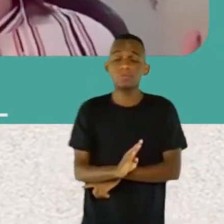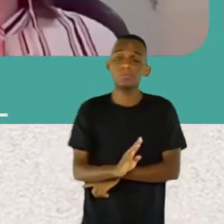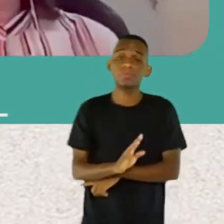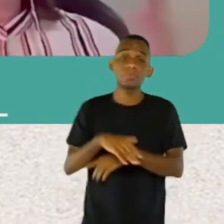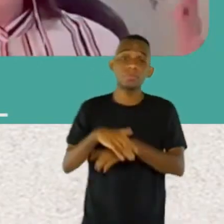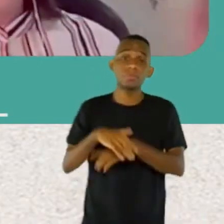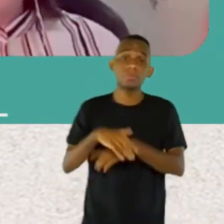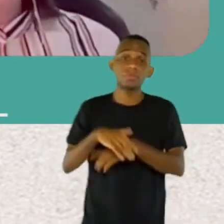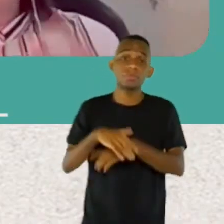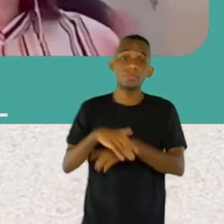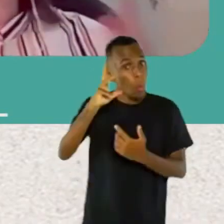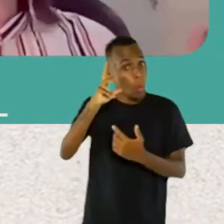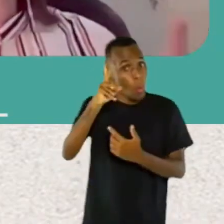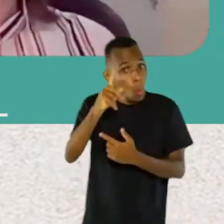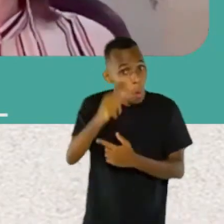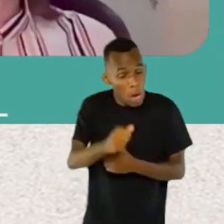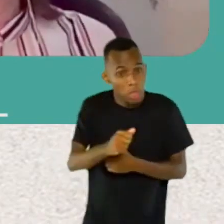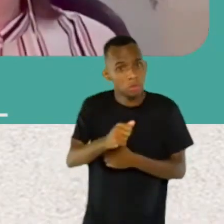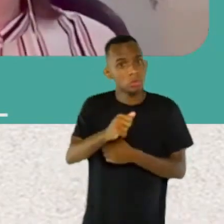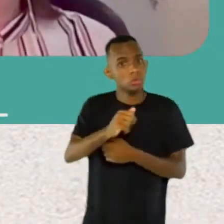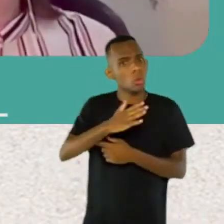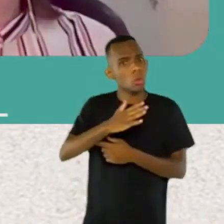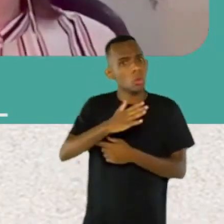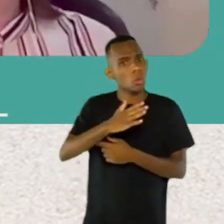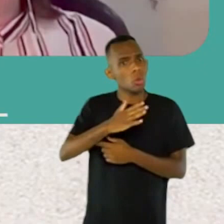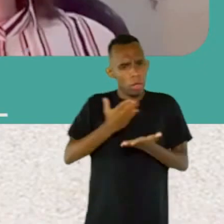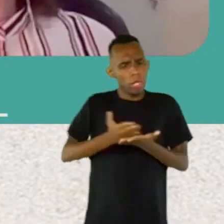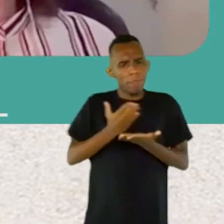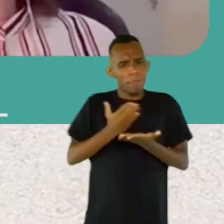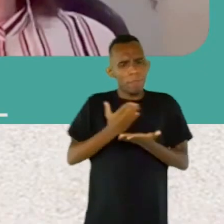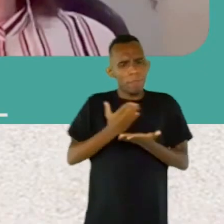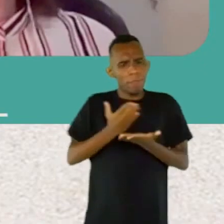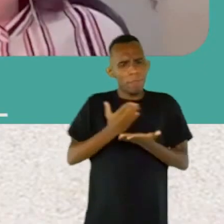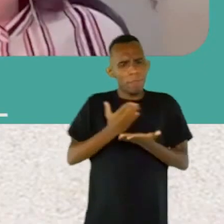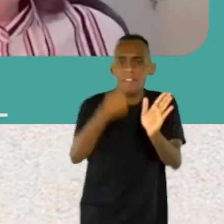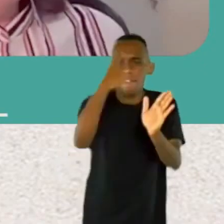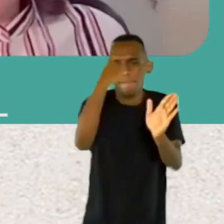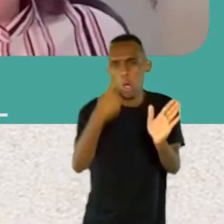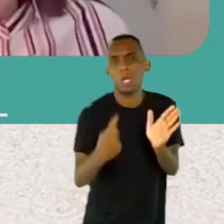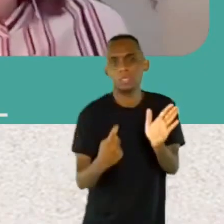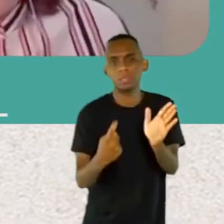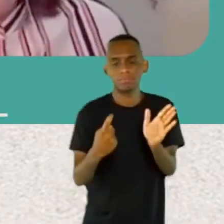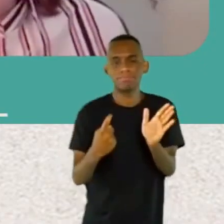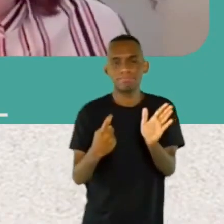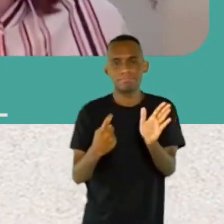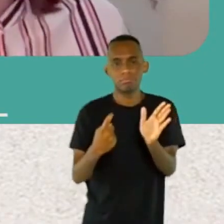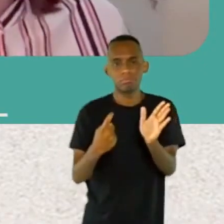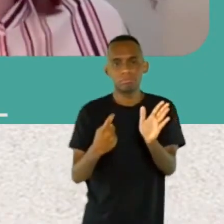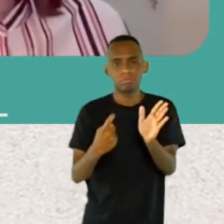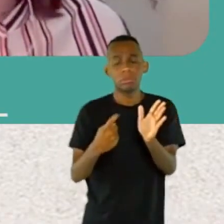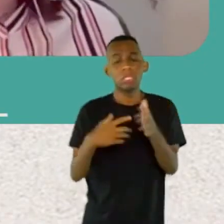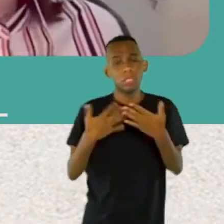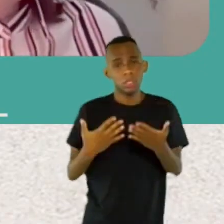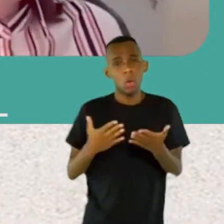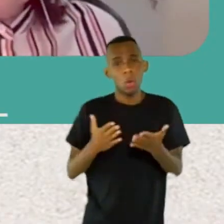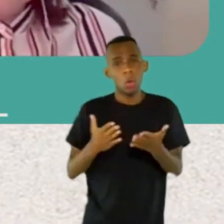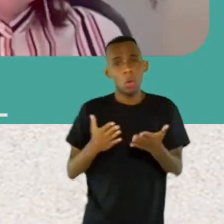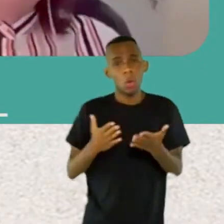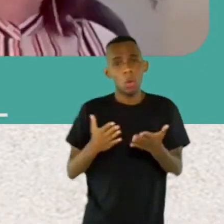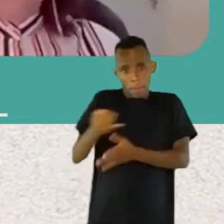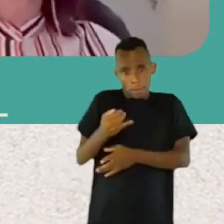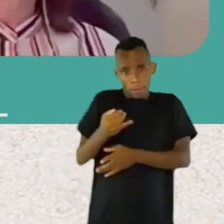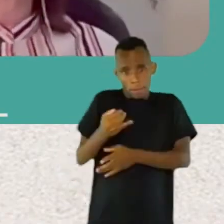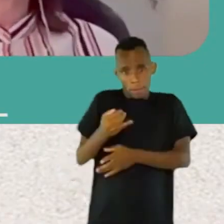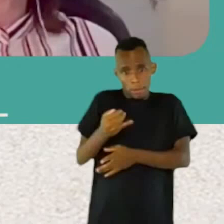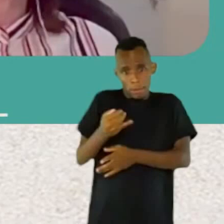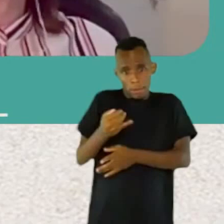minha obra, de uma forma geral, ela fala muito dessa violência, né? Menos que um, desse ponto